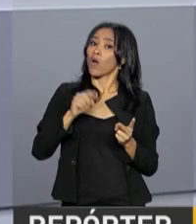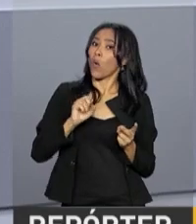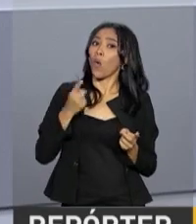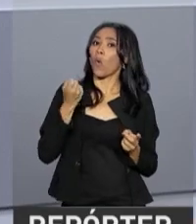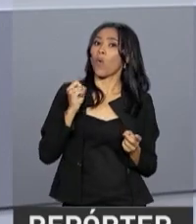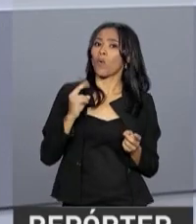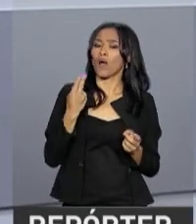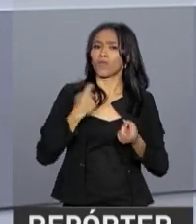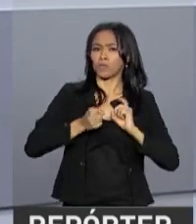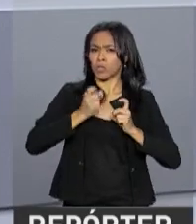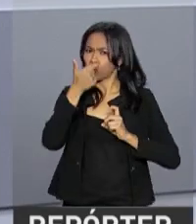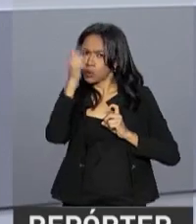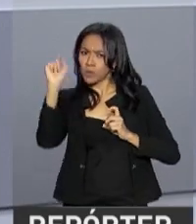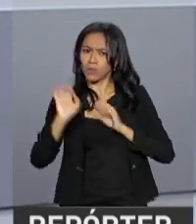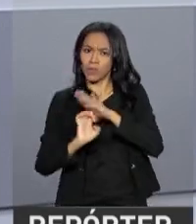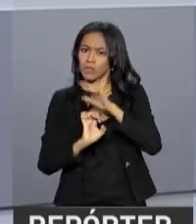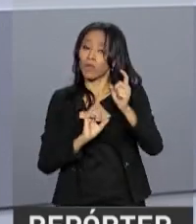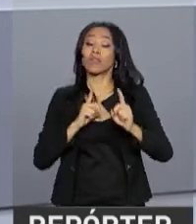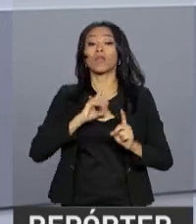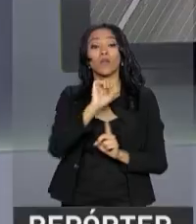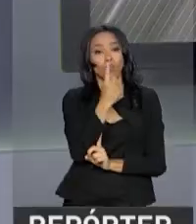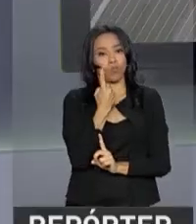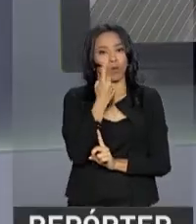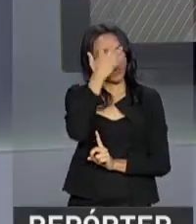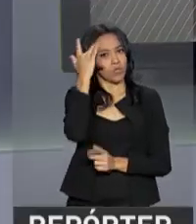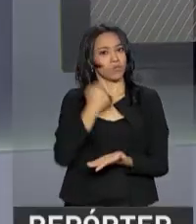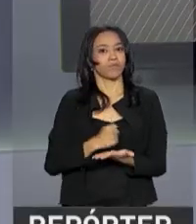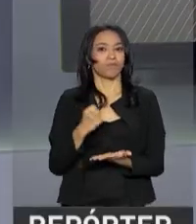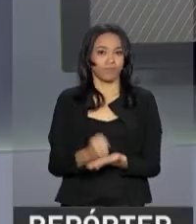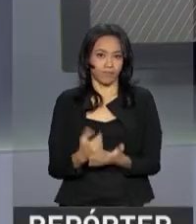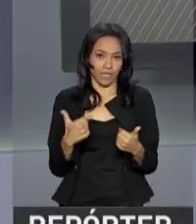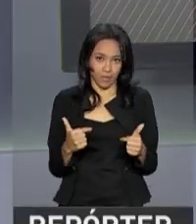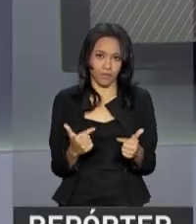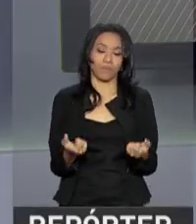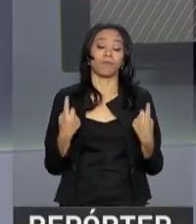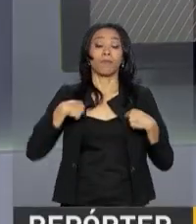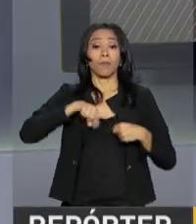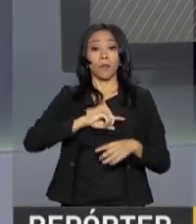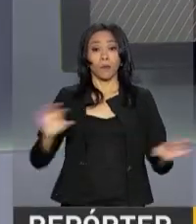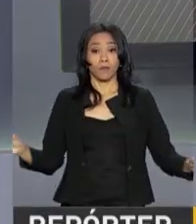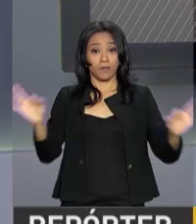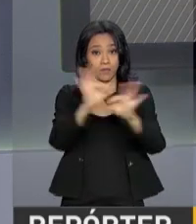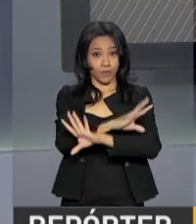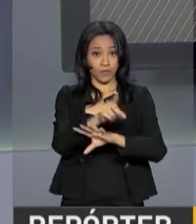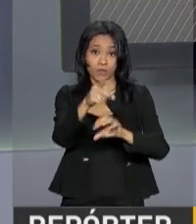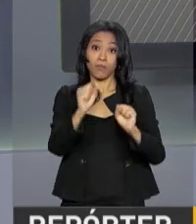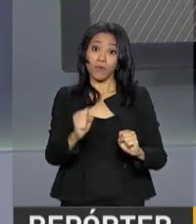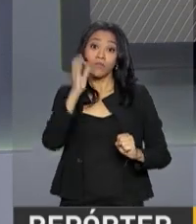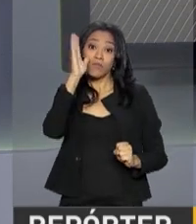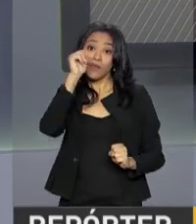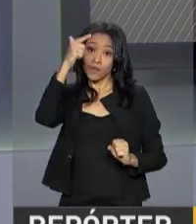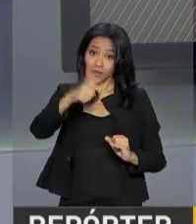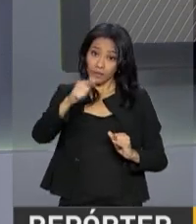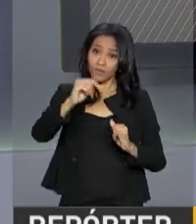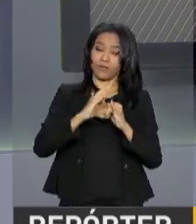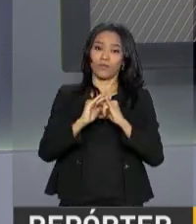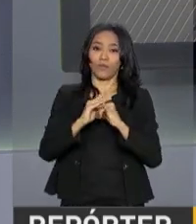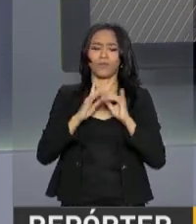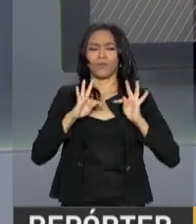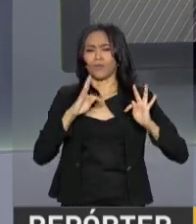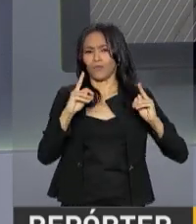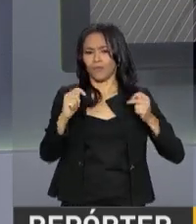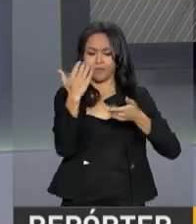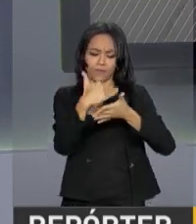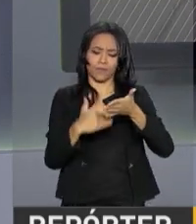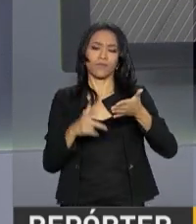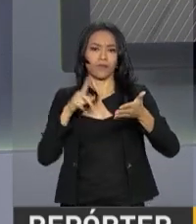e tem no máximo um empregado nós ficamos por aqui você pode rever as reportagens no youtube toda nossa programação também está